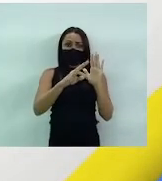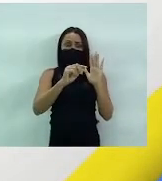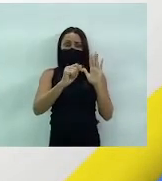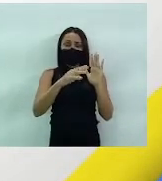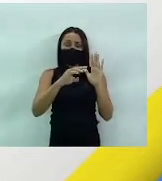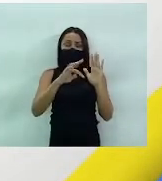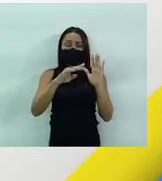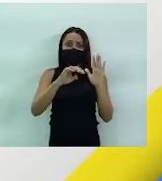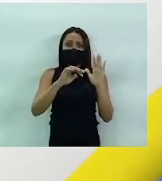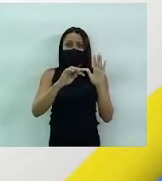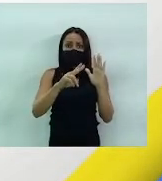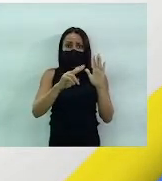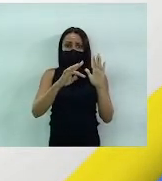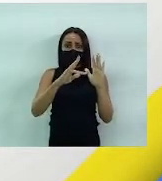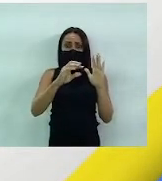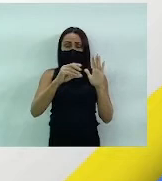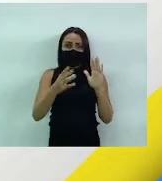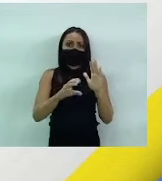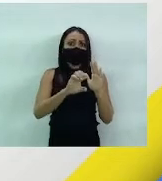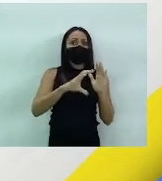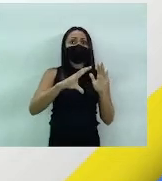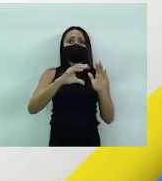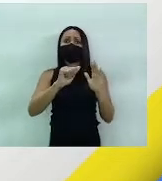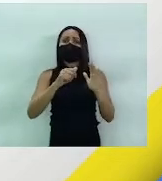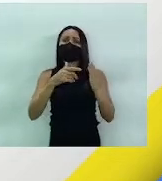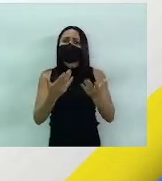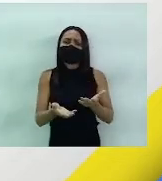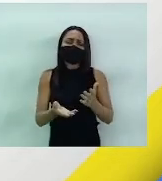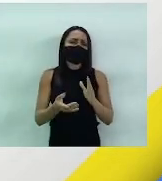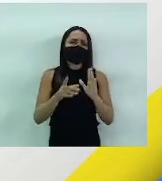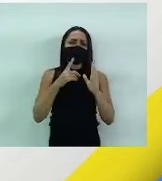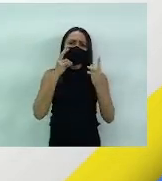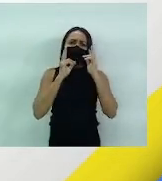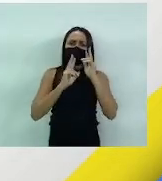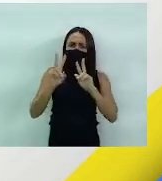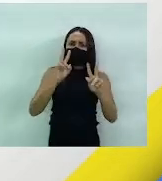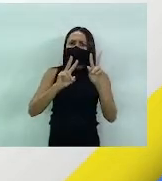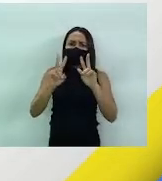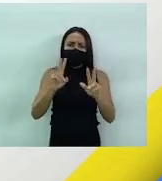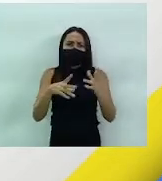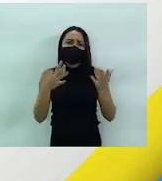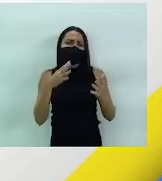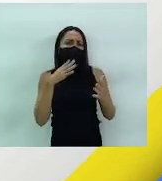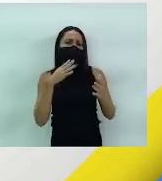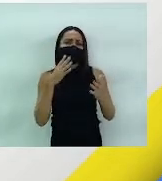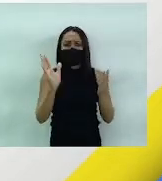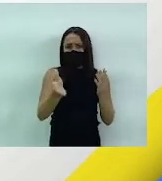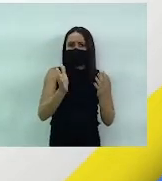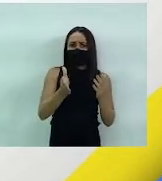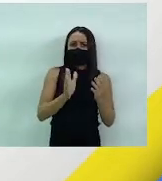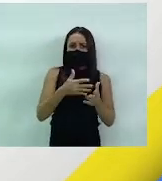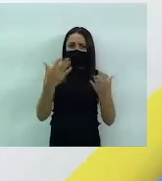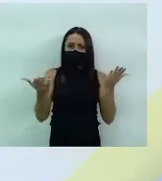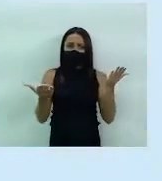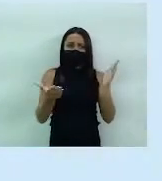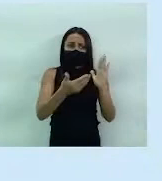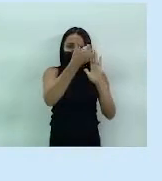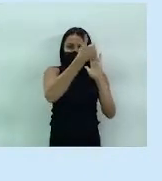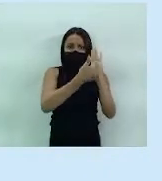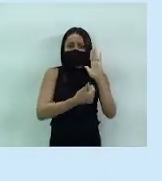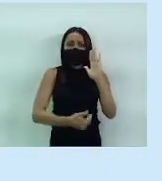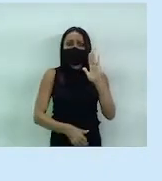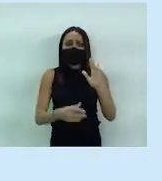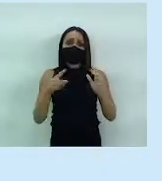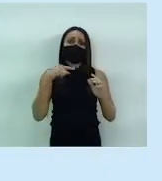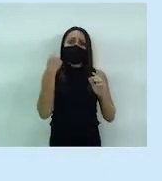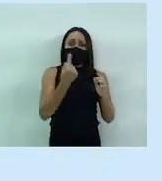do ECA? Já havia lido sobre o Estatuto ou visto em alguma notícia algo relacionado ao mesmo? Então, a gente